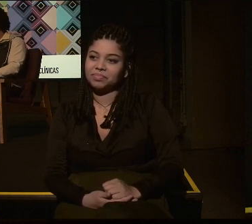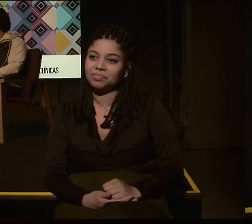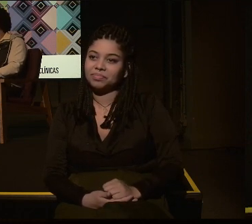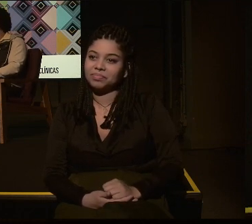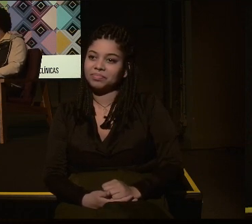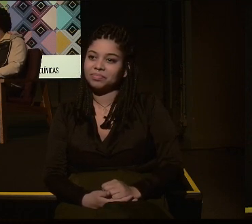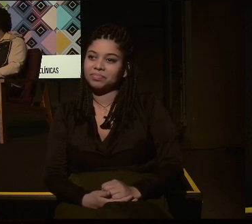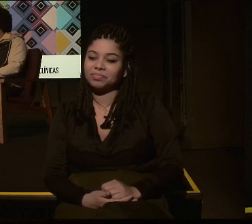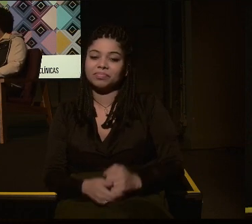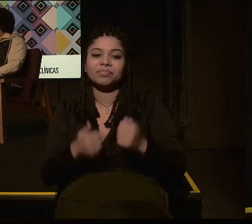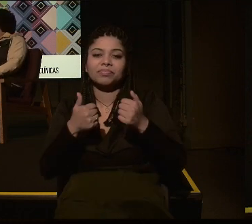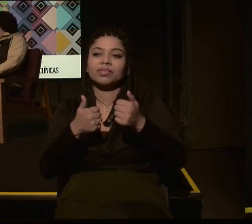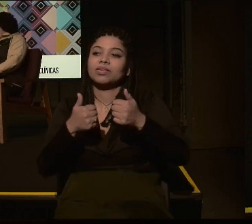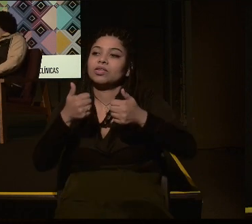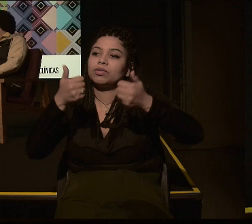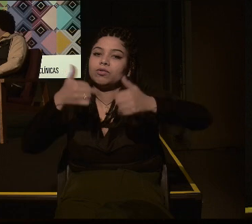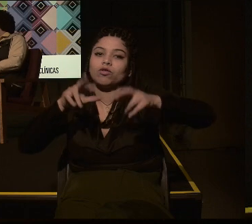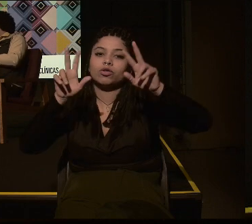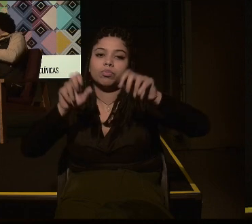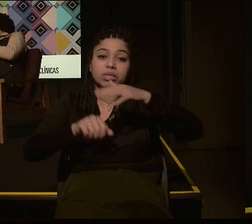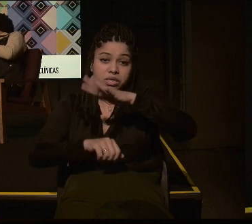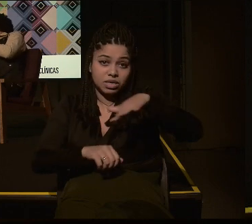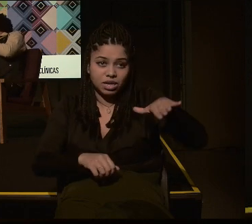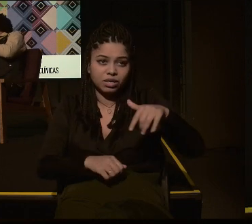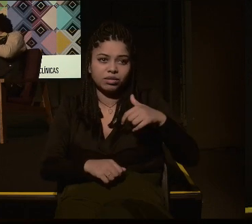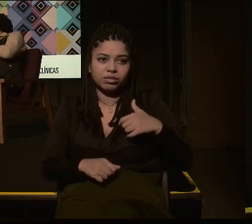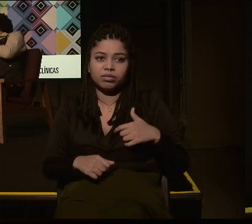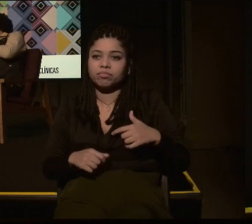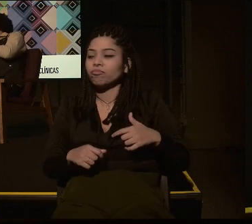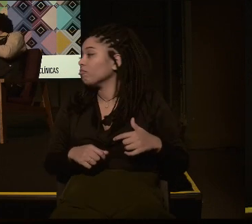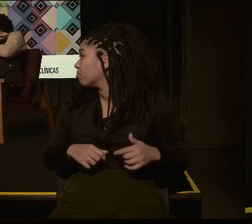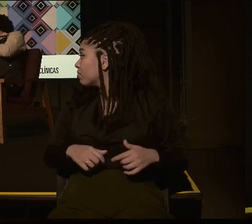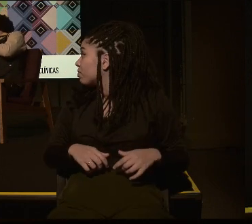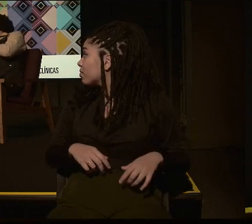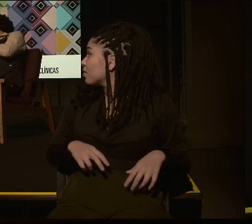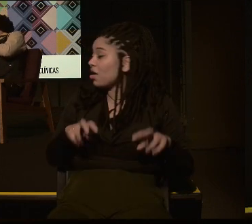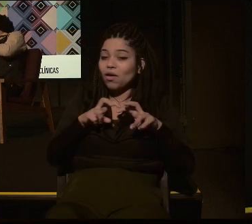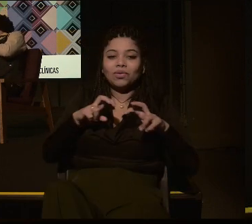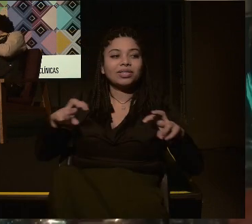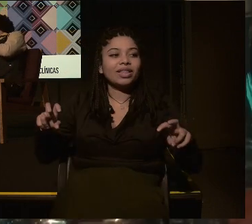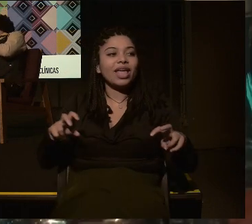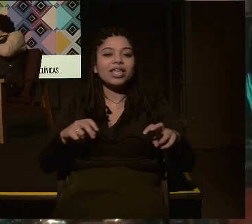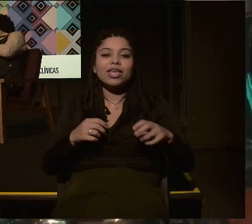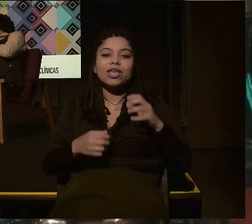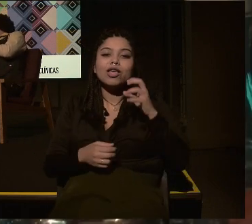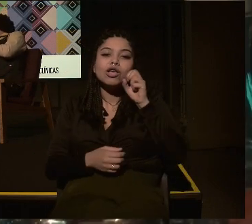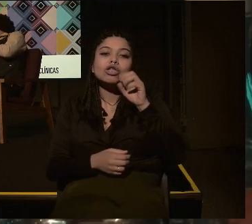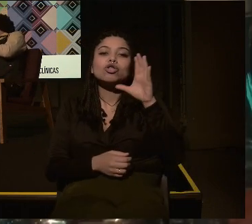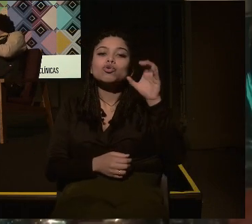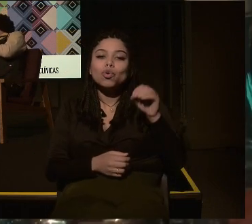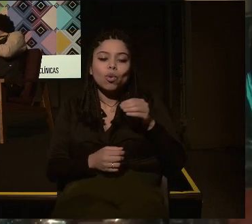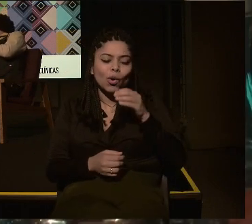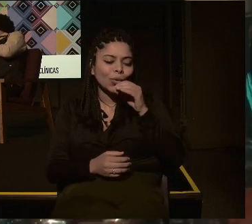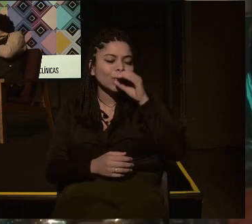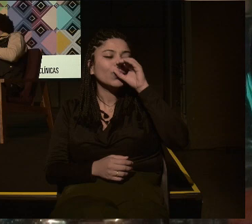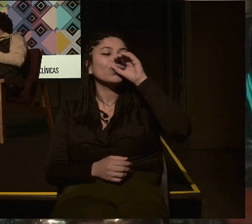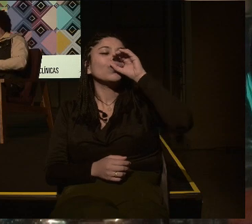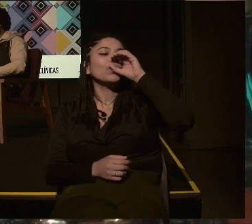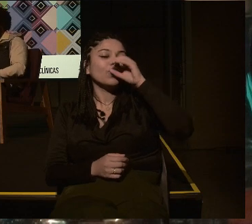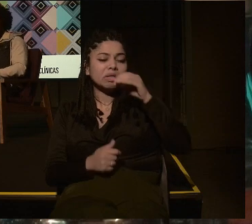Pô, Rick, você falou de criança, cara. Quando eu sentei aqui com esse suquinho, eu falei, eu tô tipo uma criança, né? Com um